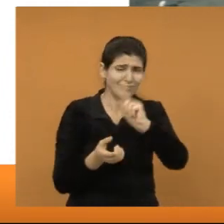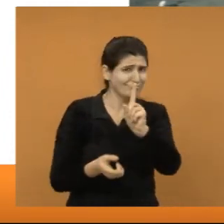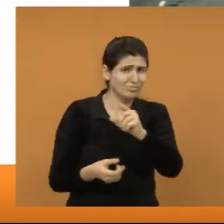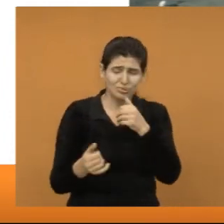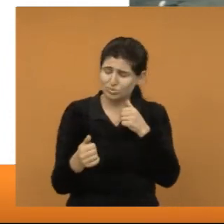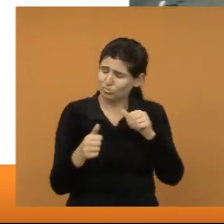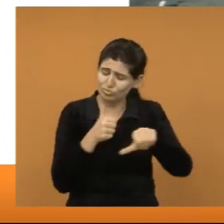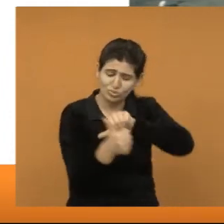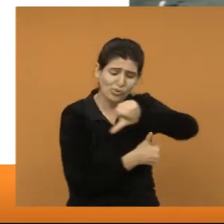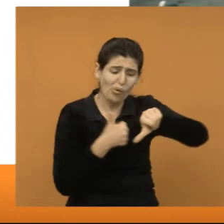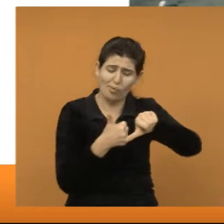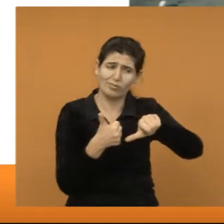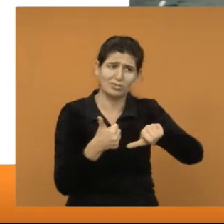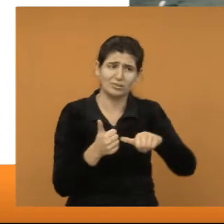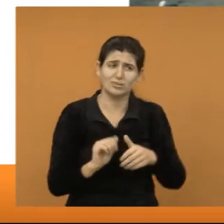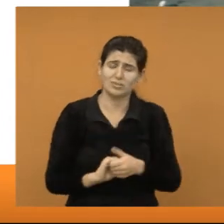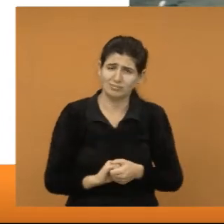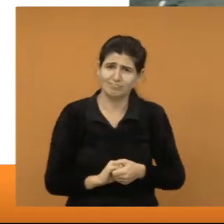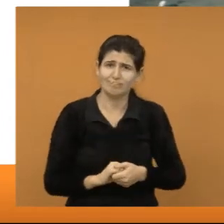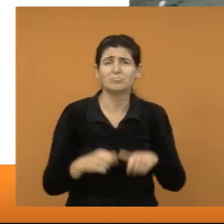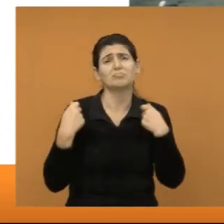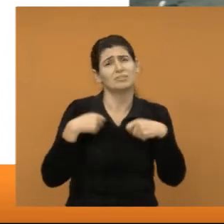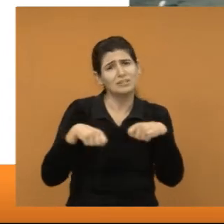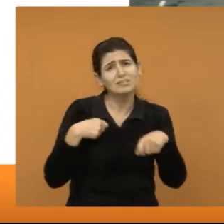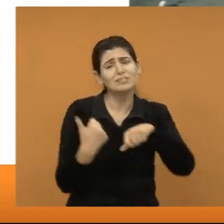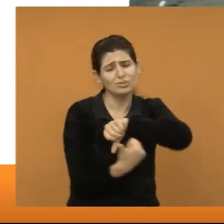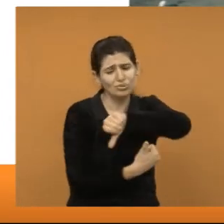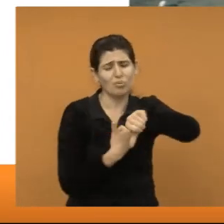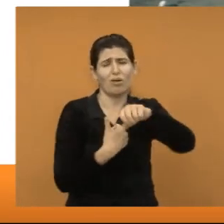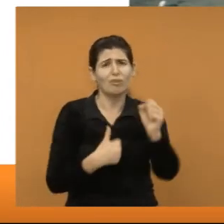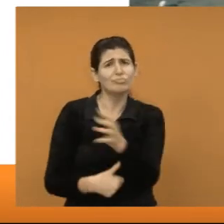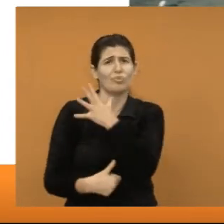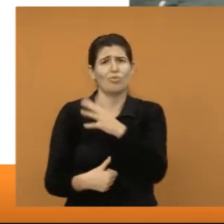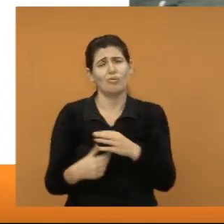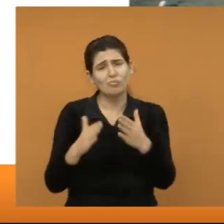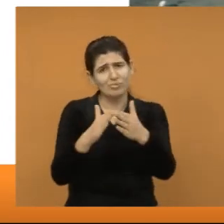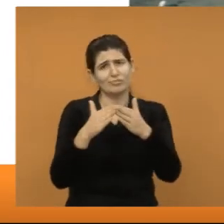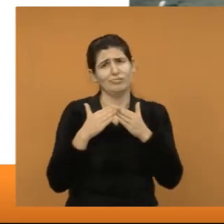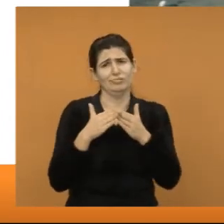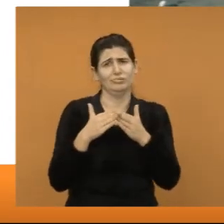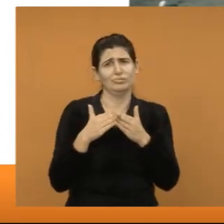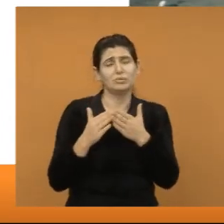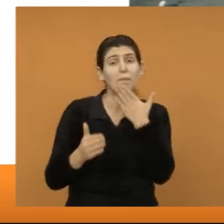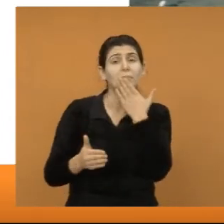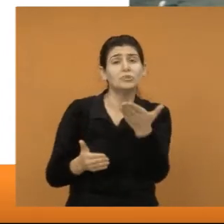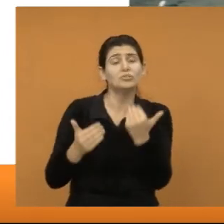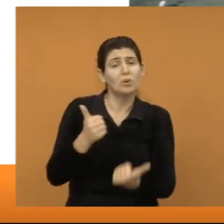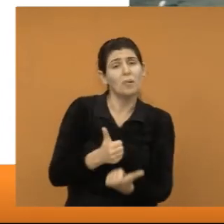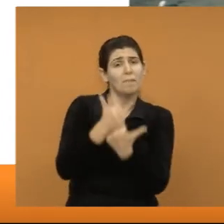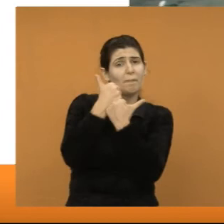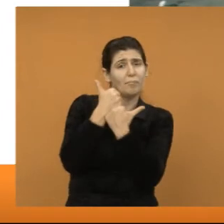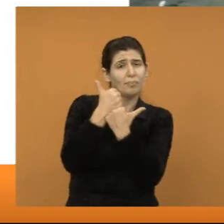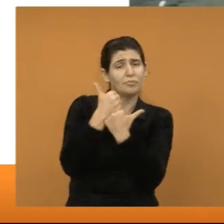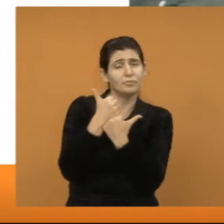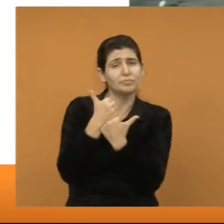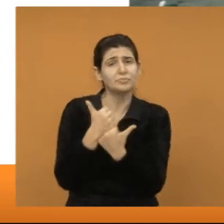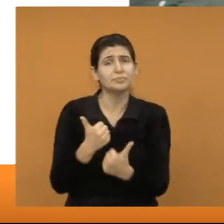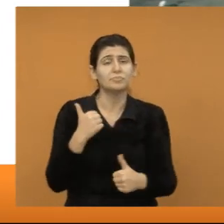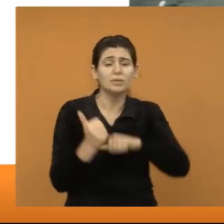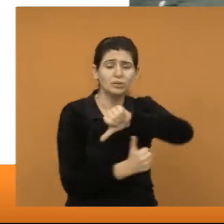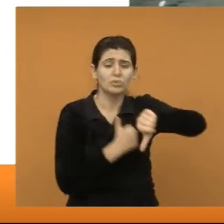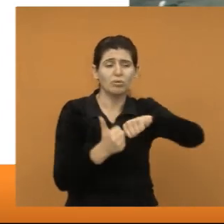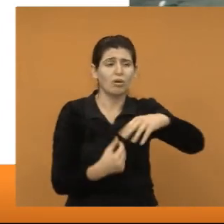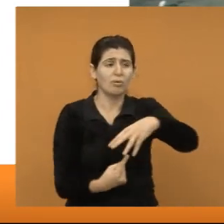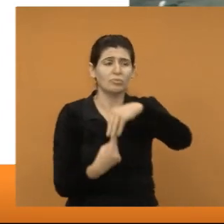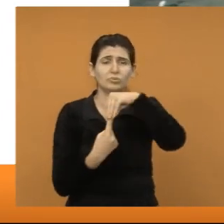já mandei indicação, mas eu resolvi pôr hoje a foto aqui, para pedir também o apoio de todos vocês, para trocar esse ponto de